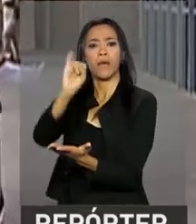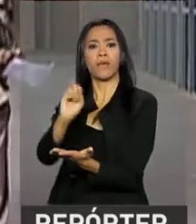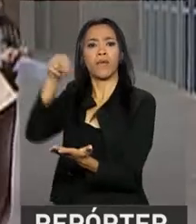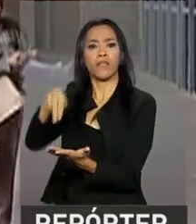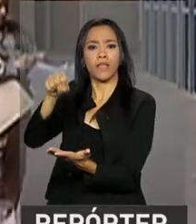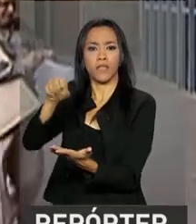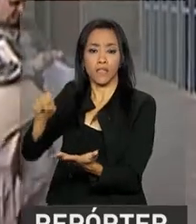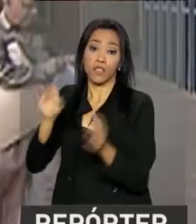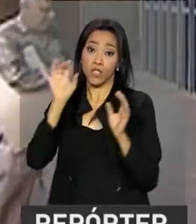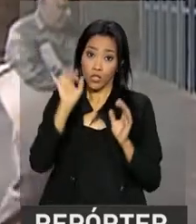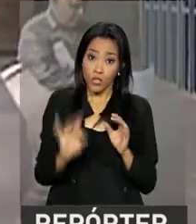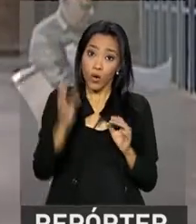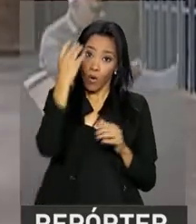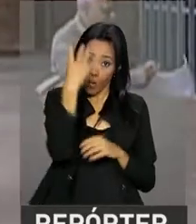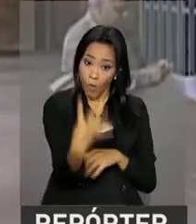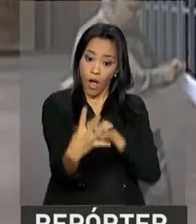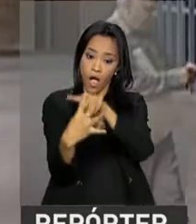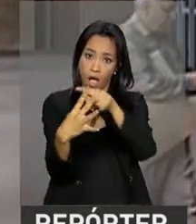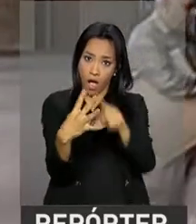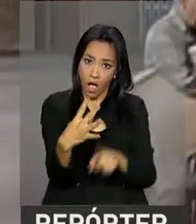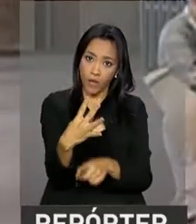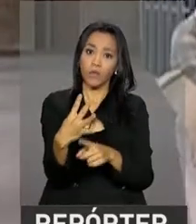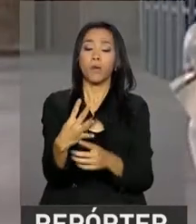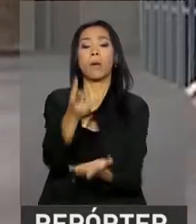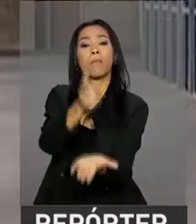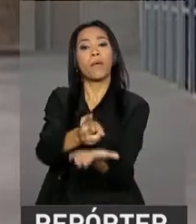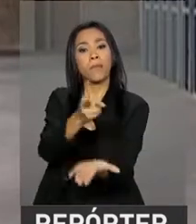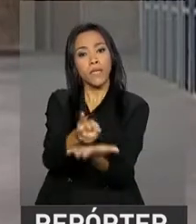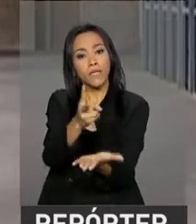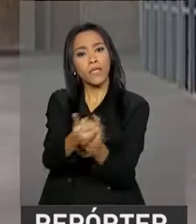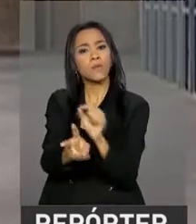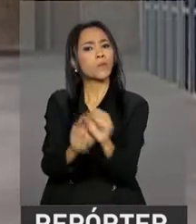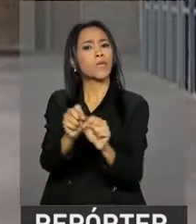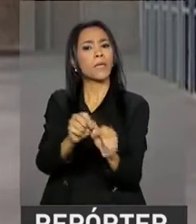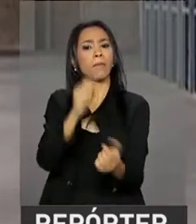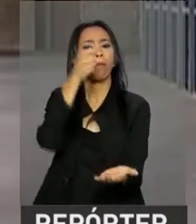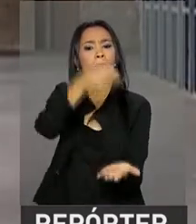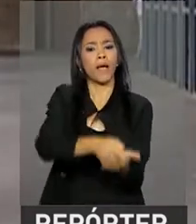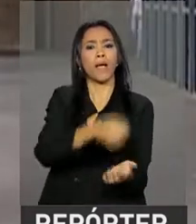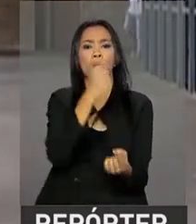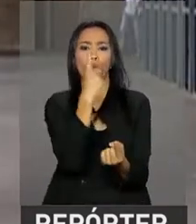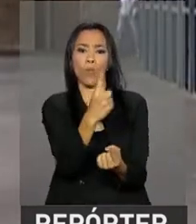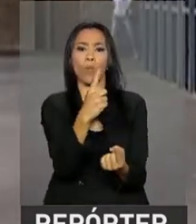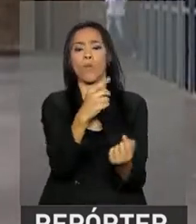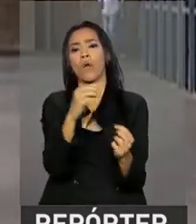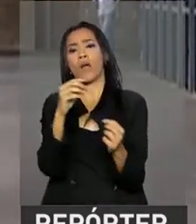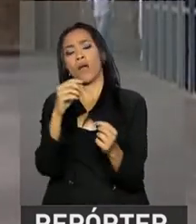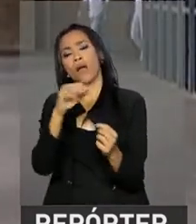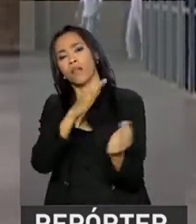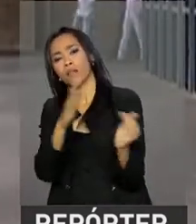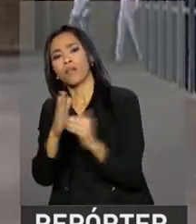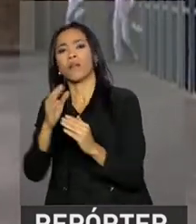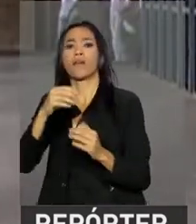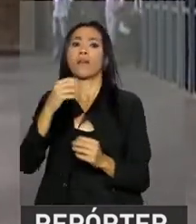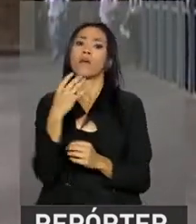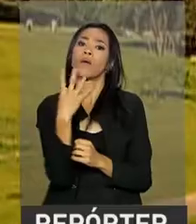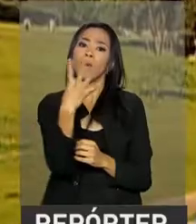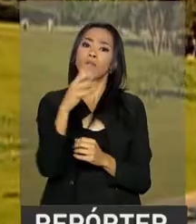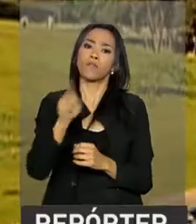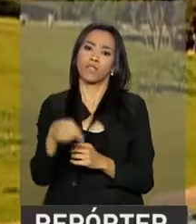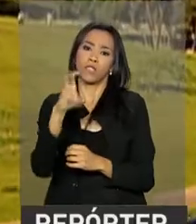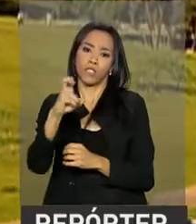só quatro setores permanecem com a possibilidade de pagar entre 1 e 4 e 6 por cento sobre o faturamento